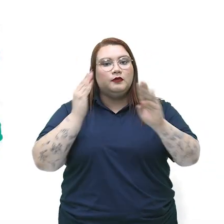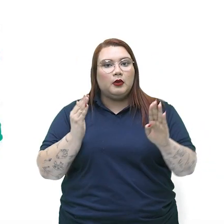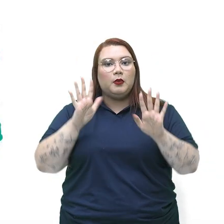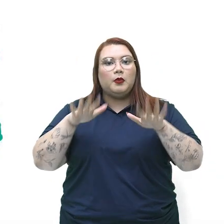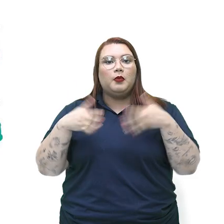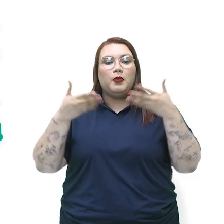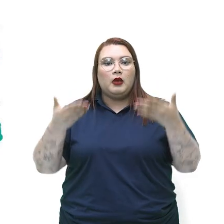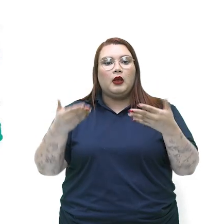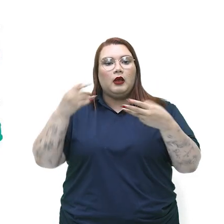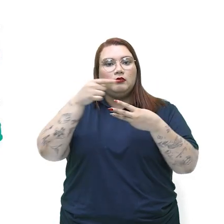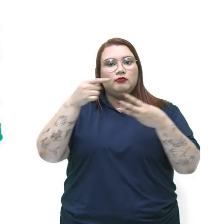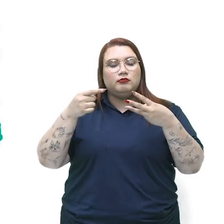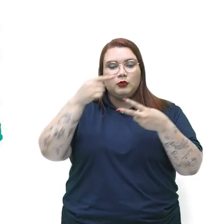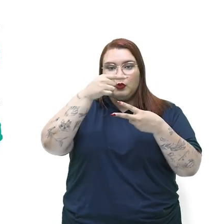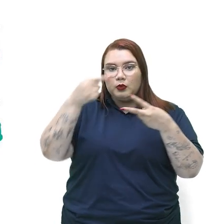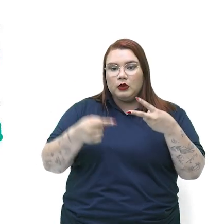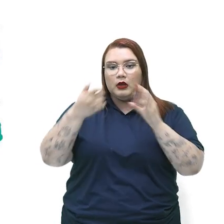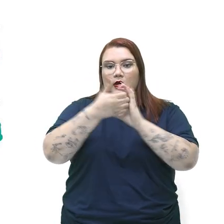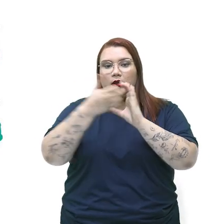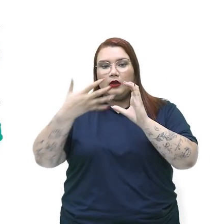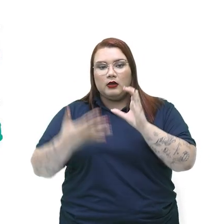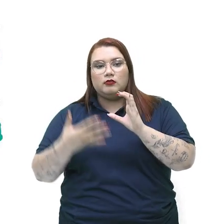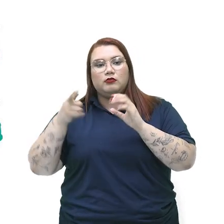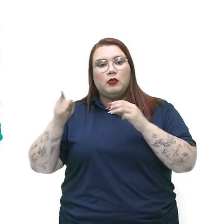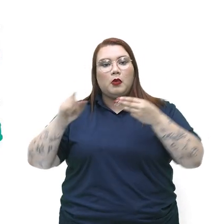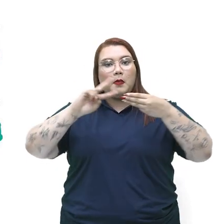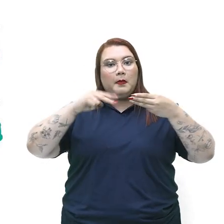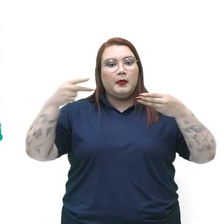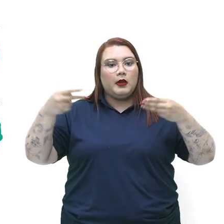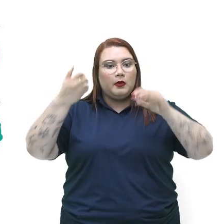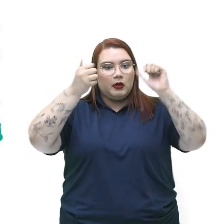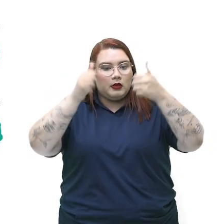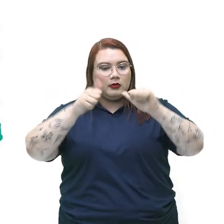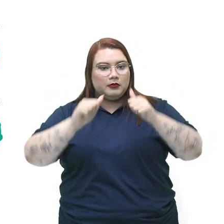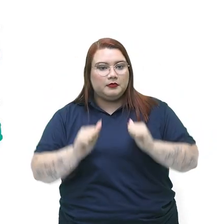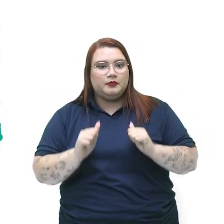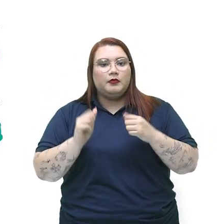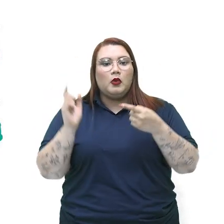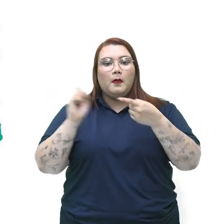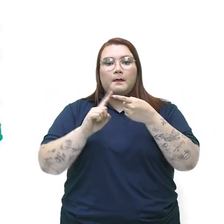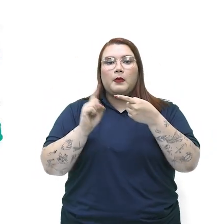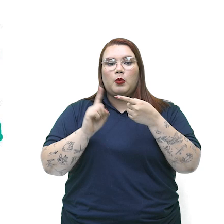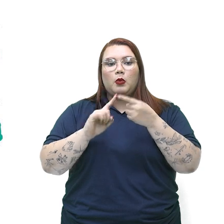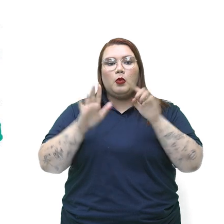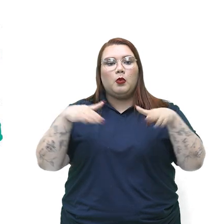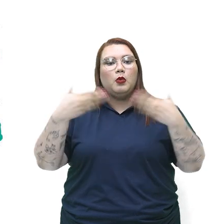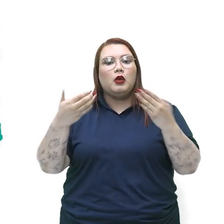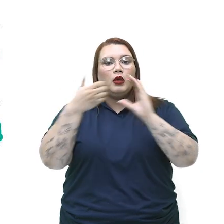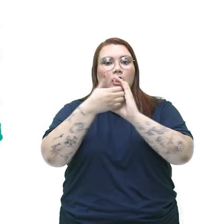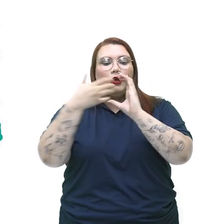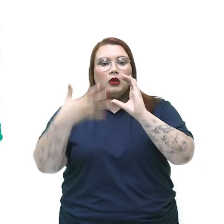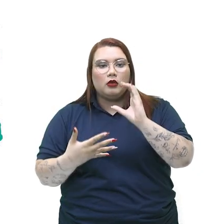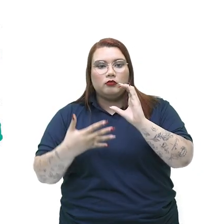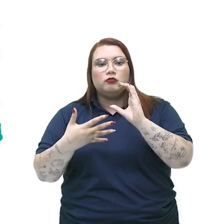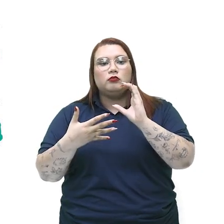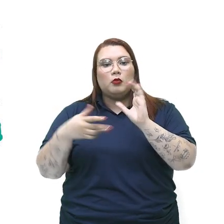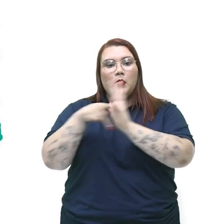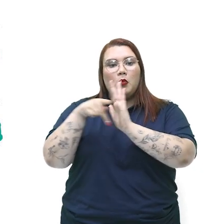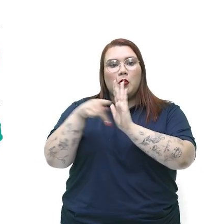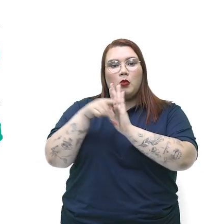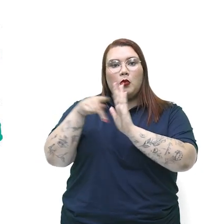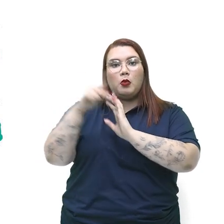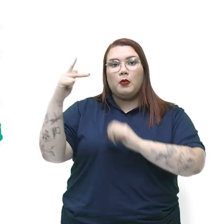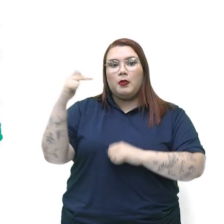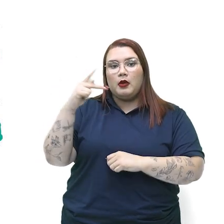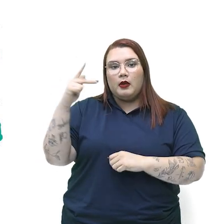gente identificar aí as duas características que Mendel analisou. Né? Então a gente observa aí quais são as características